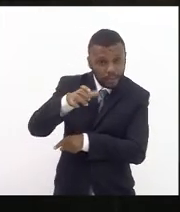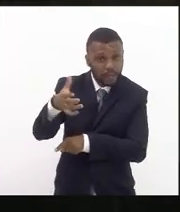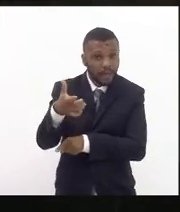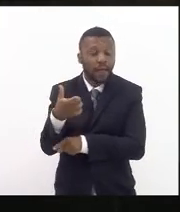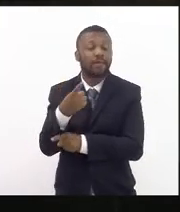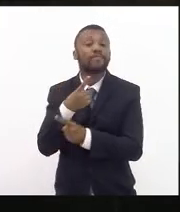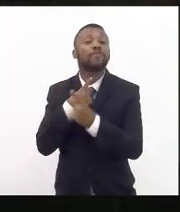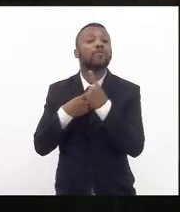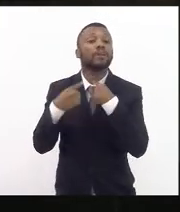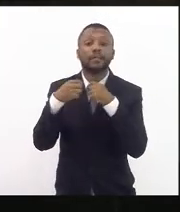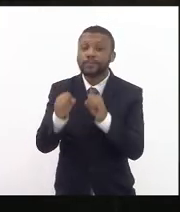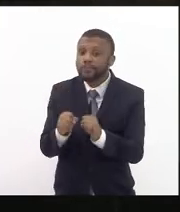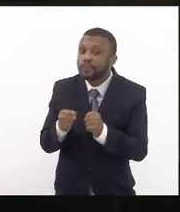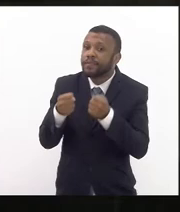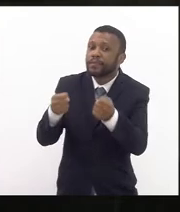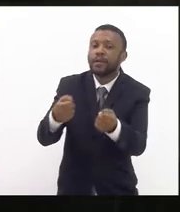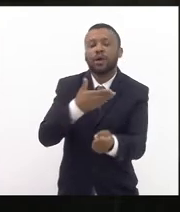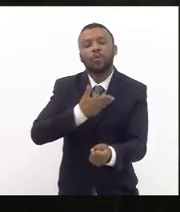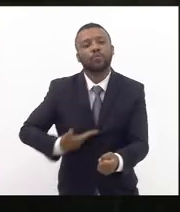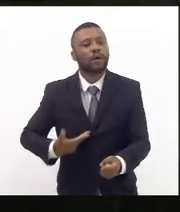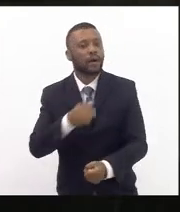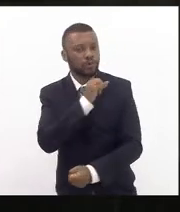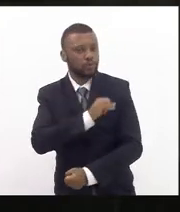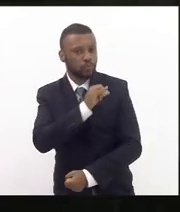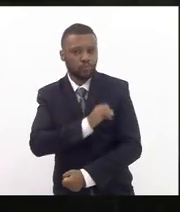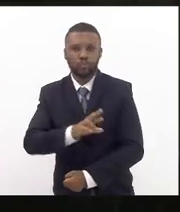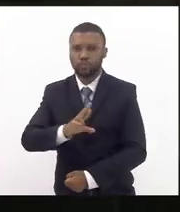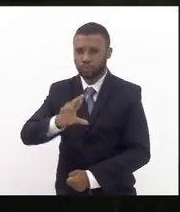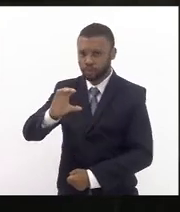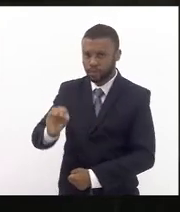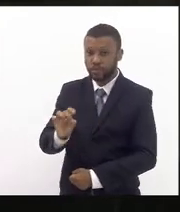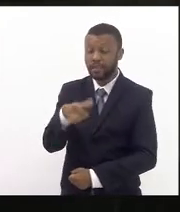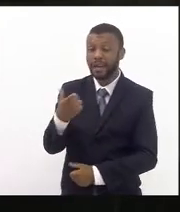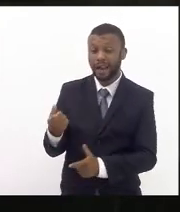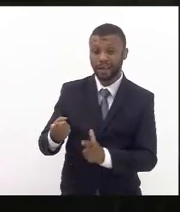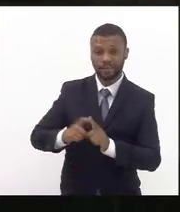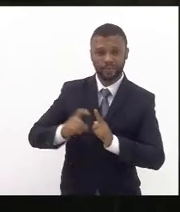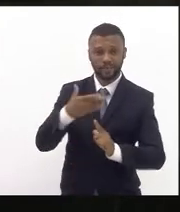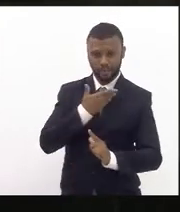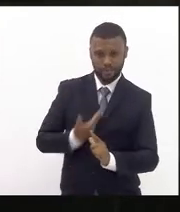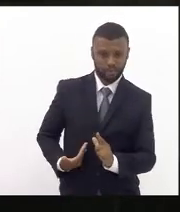dispostos a defender o Estado do Rio de Janeiro. Porque a dívida